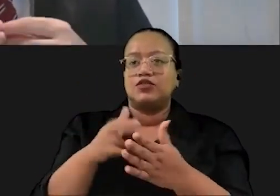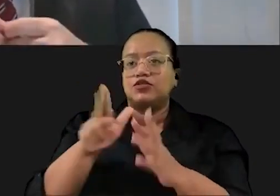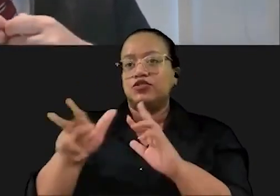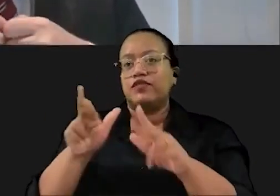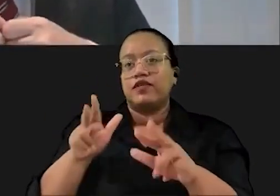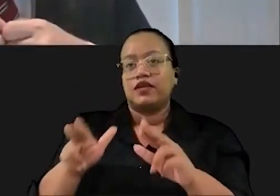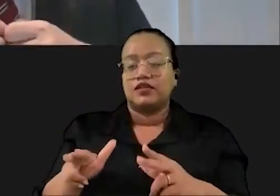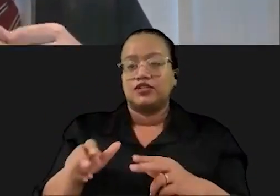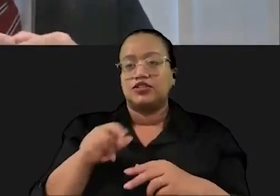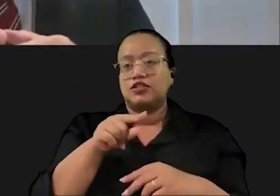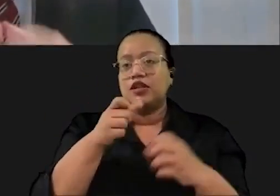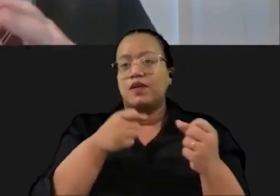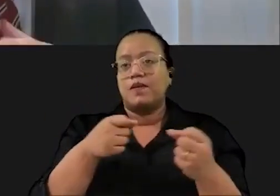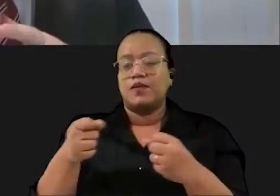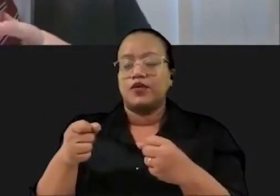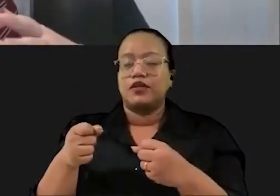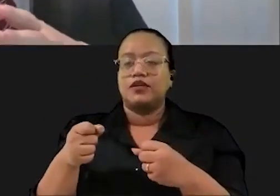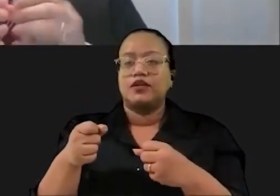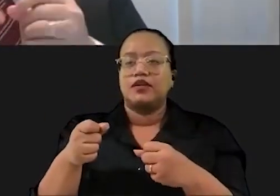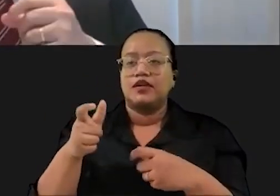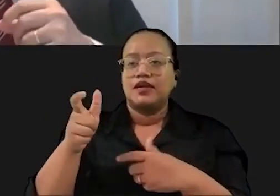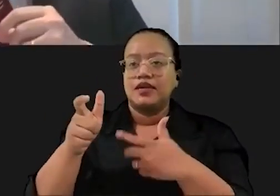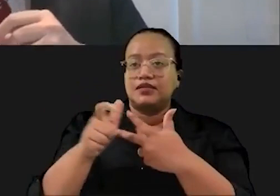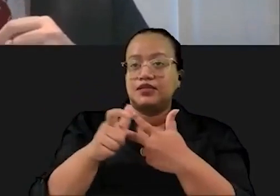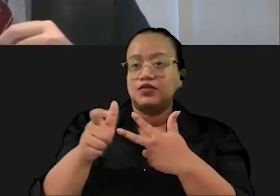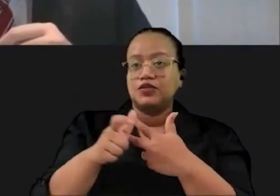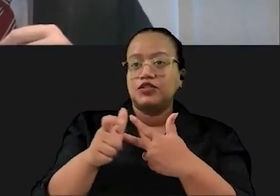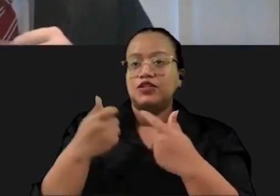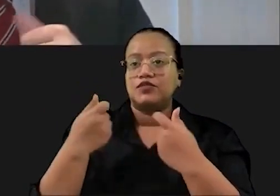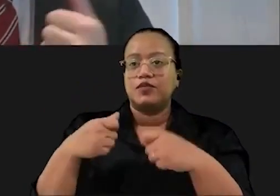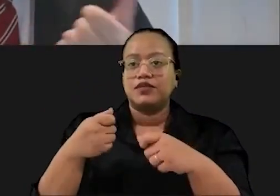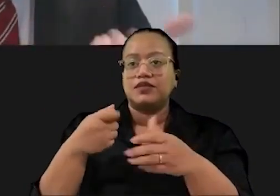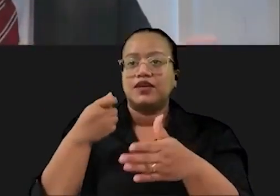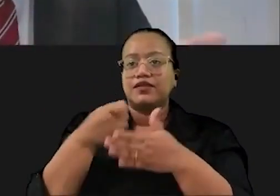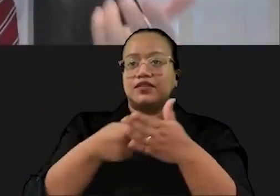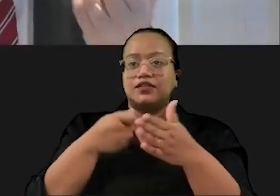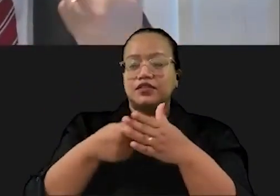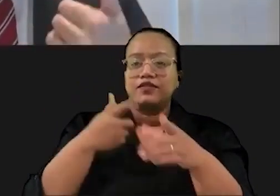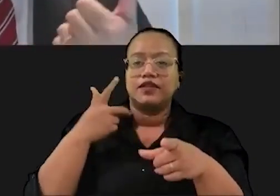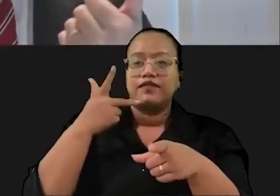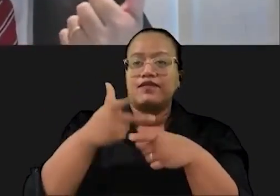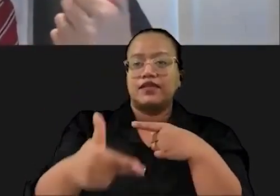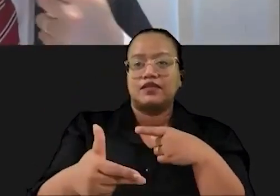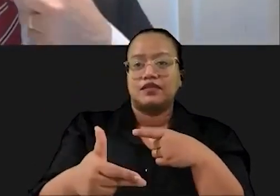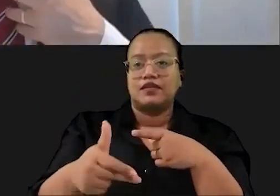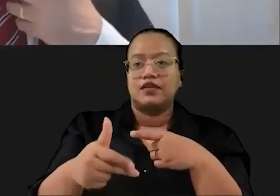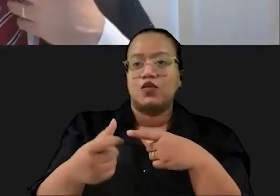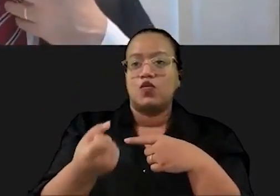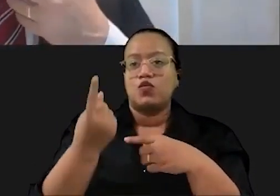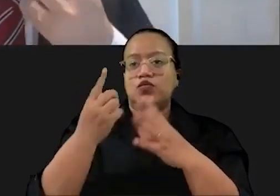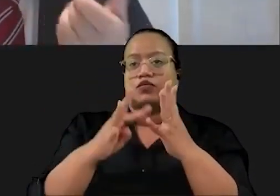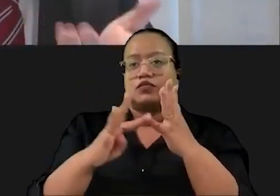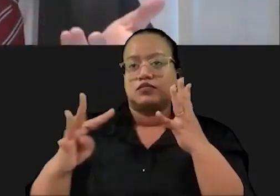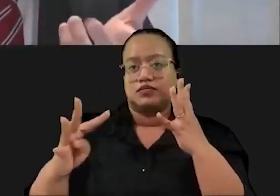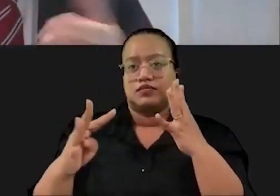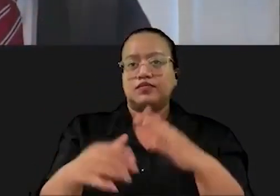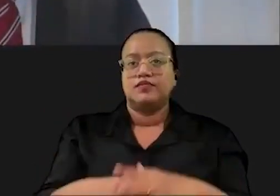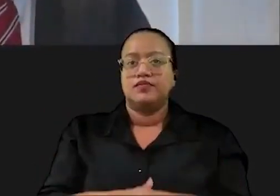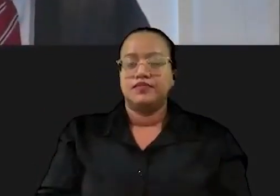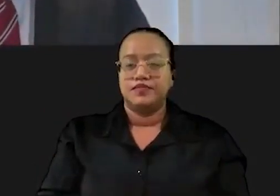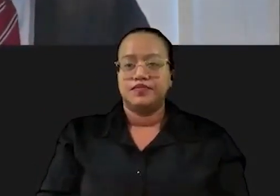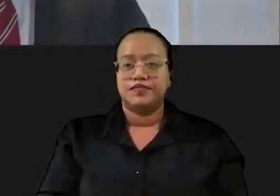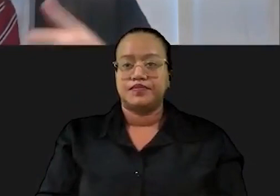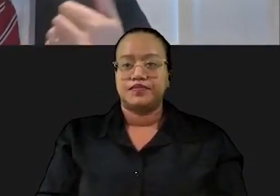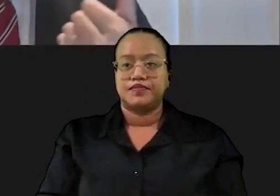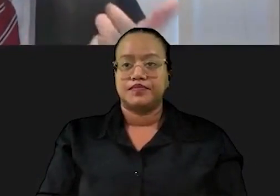dificuldade de formar uma fila única, né, de cumprimento de decisões judiciais. Então, essa pauta célere veio com um fluxo,